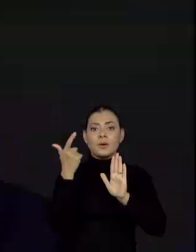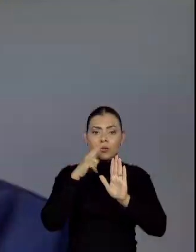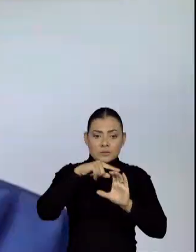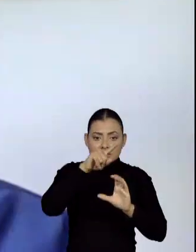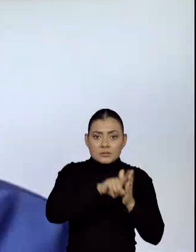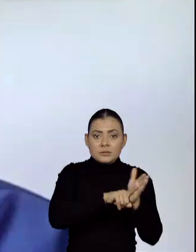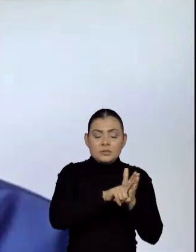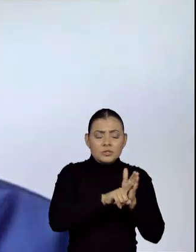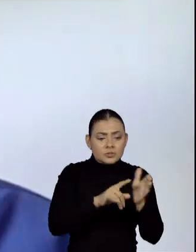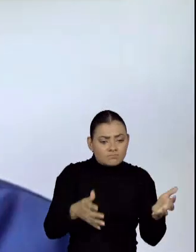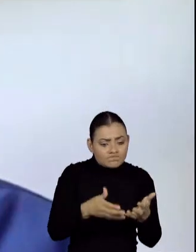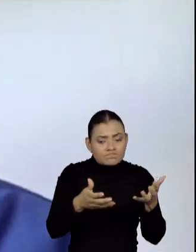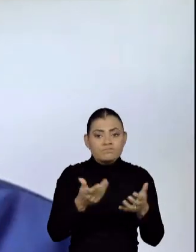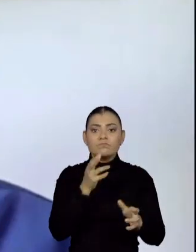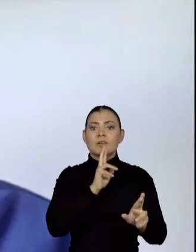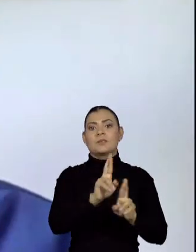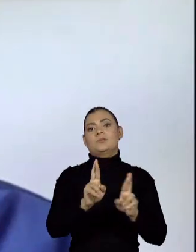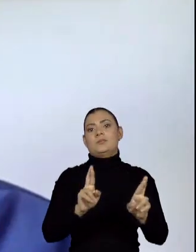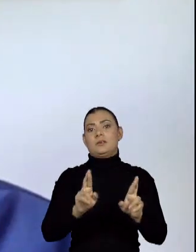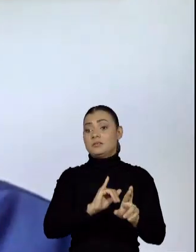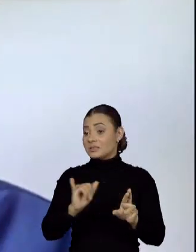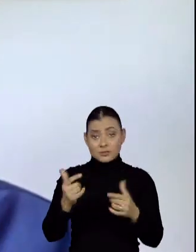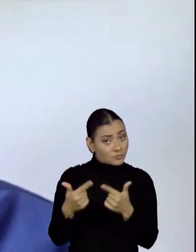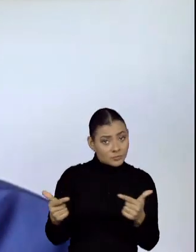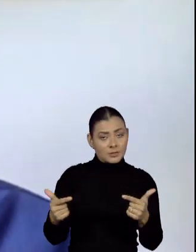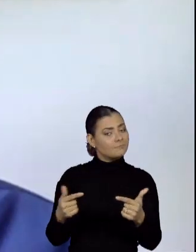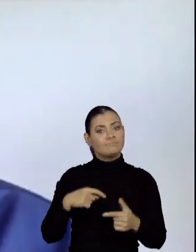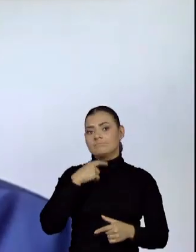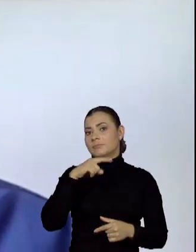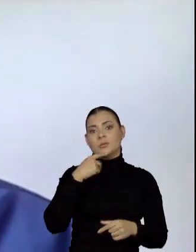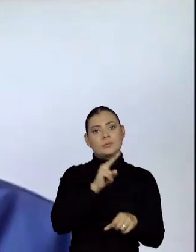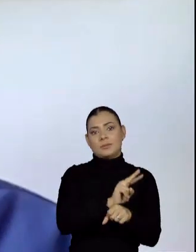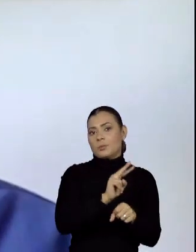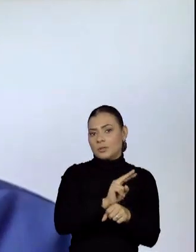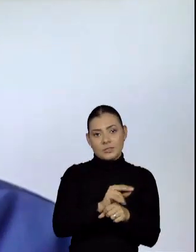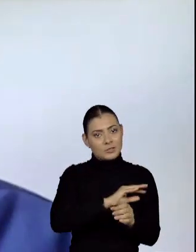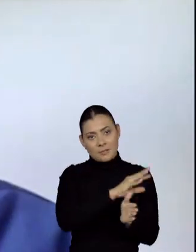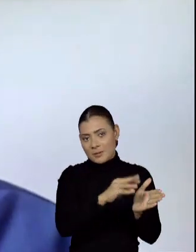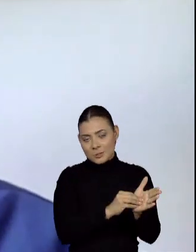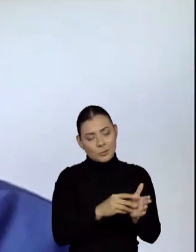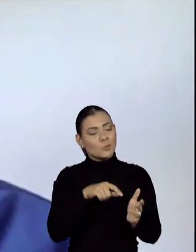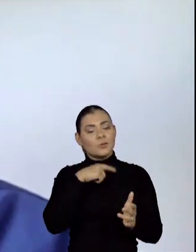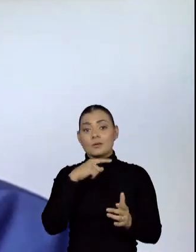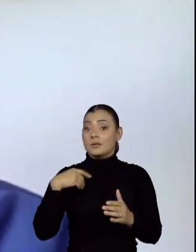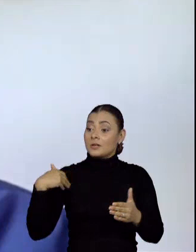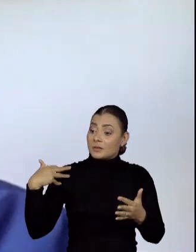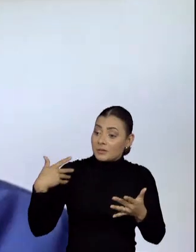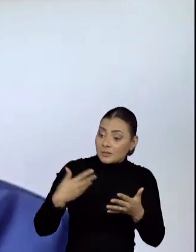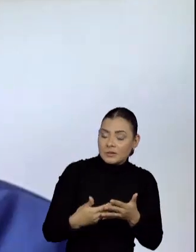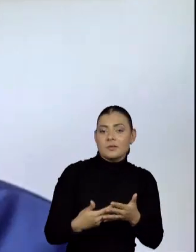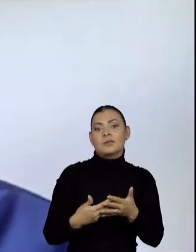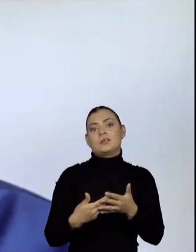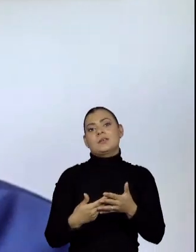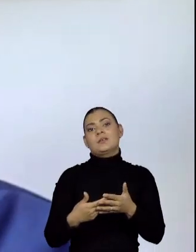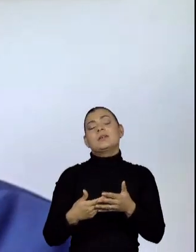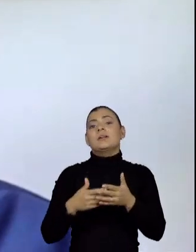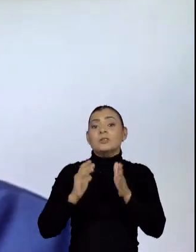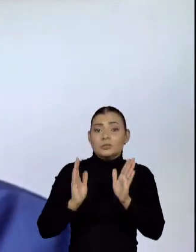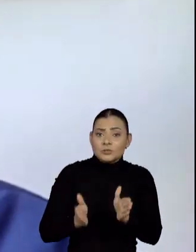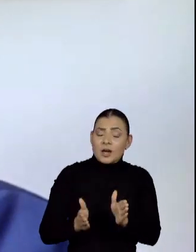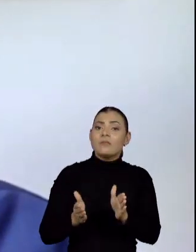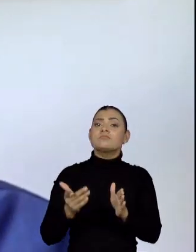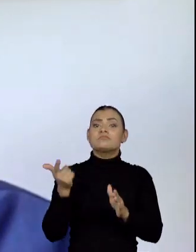científicos. Sem isso, nós não teremos a Amazônia preservada, sem isso, nós não venceremos todas as